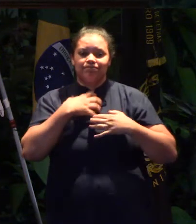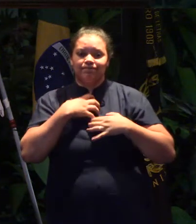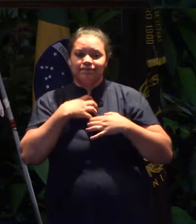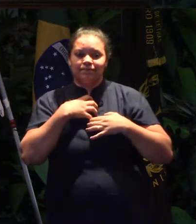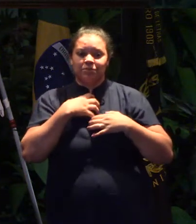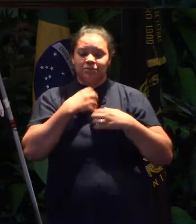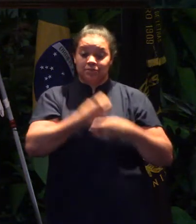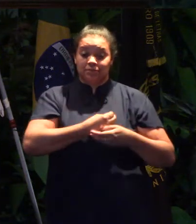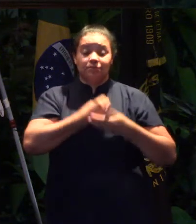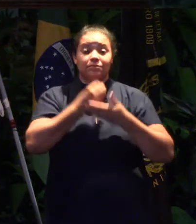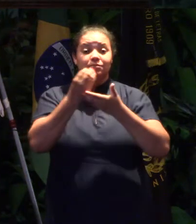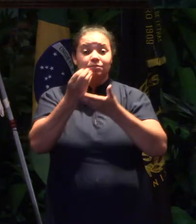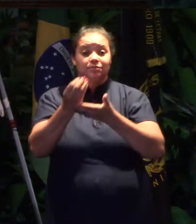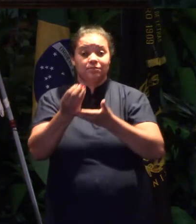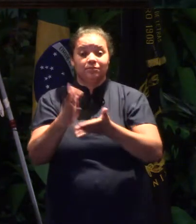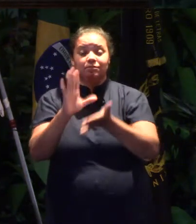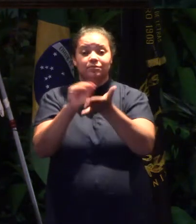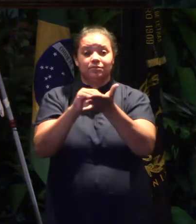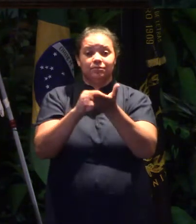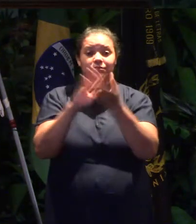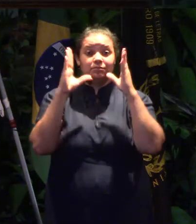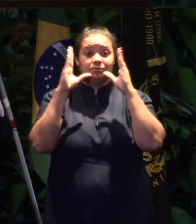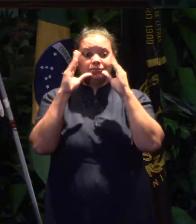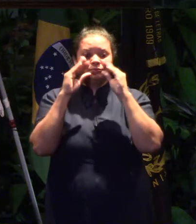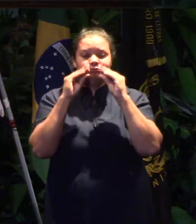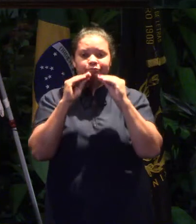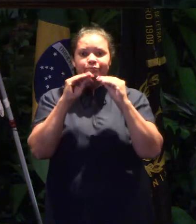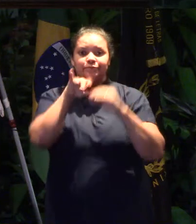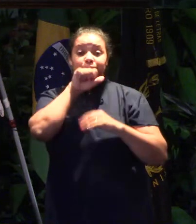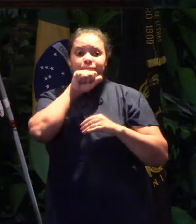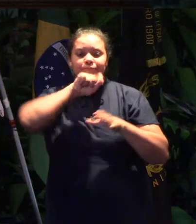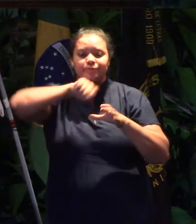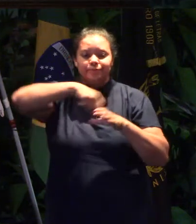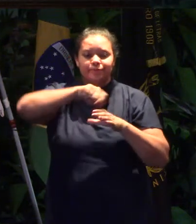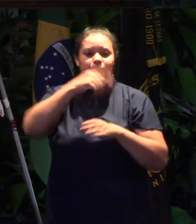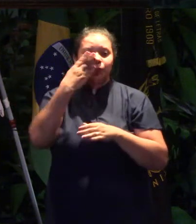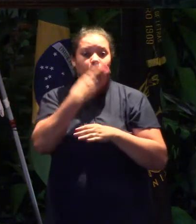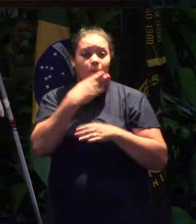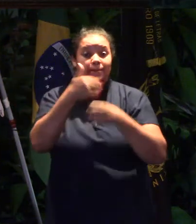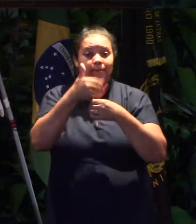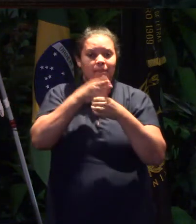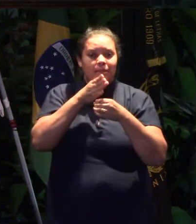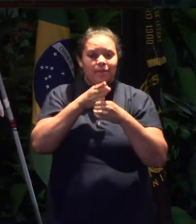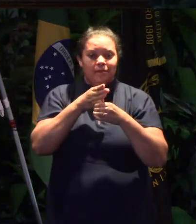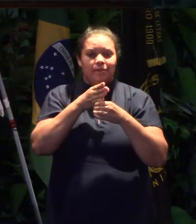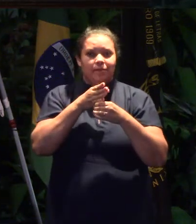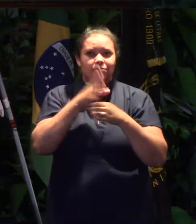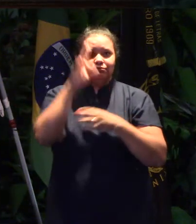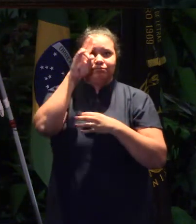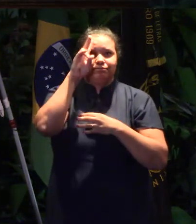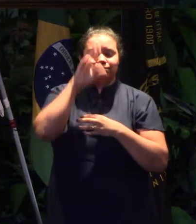entrega pela renúncia da visão. Minha mãe sempre fez doce de batata doce, tem sabor da infância no